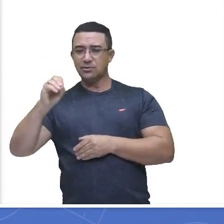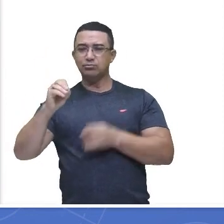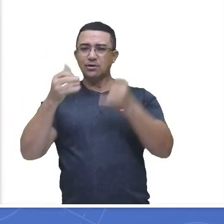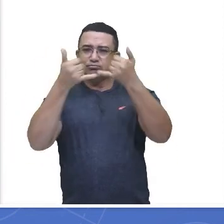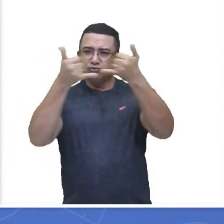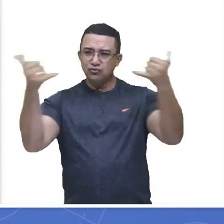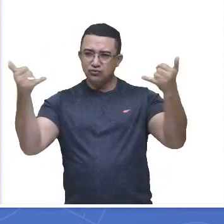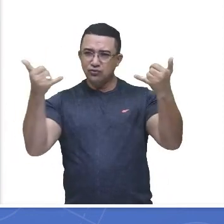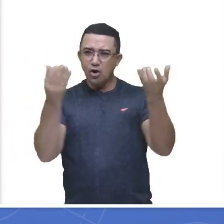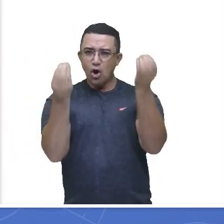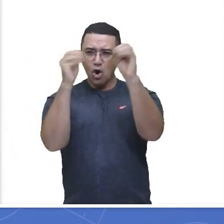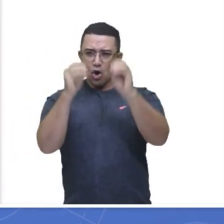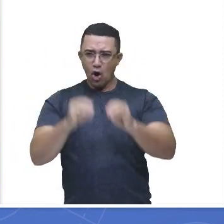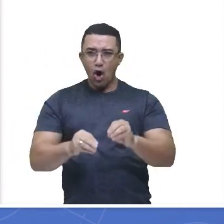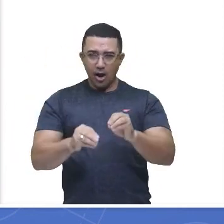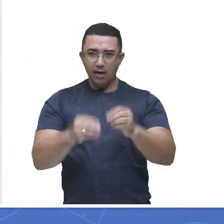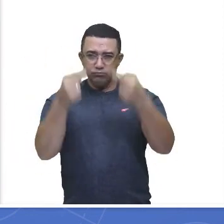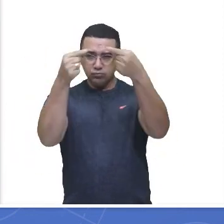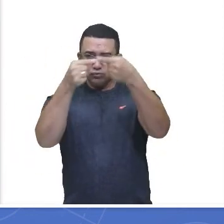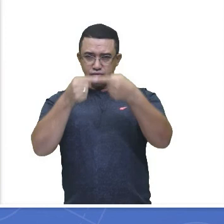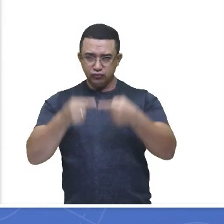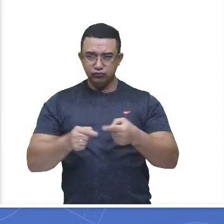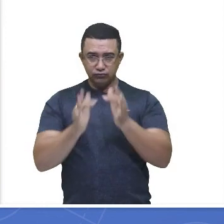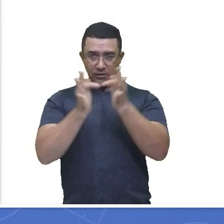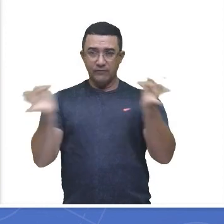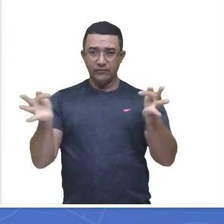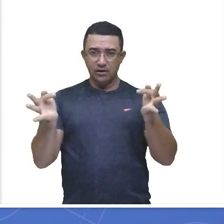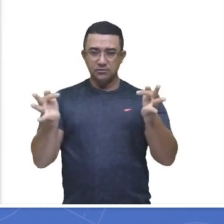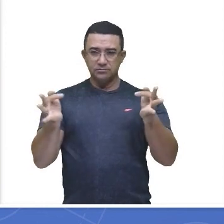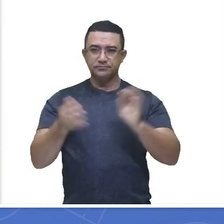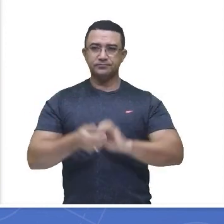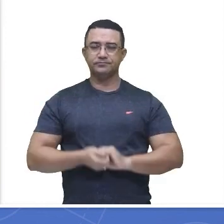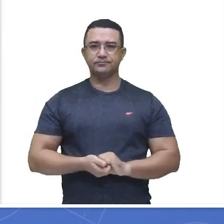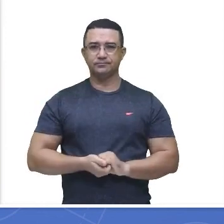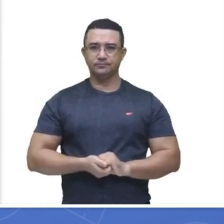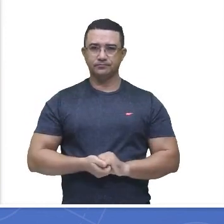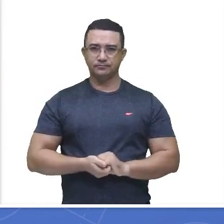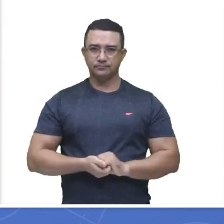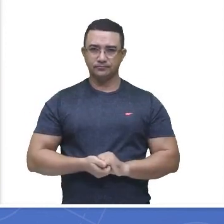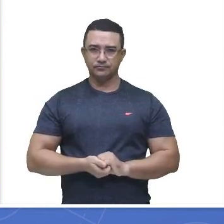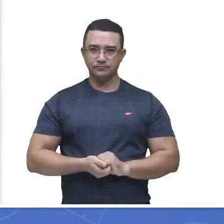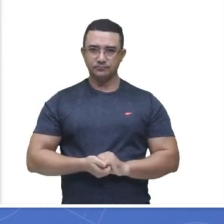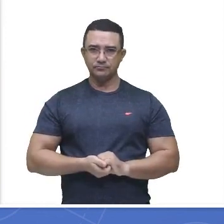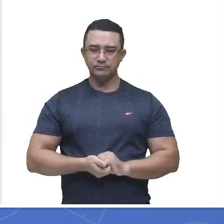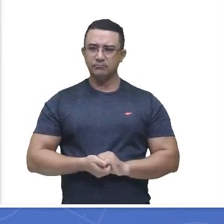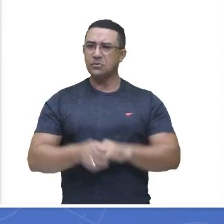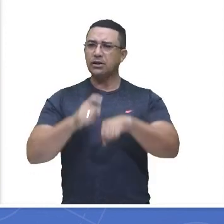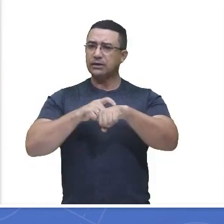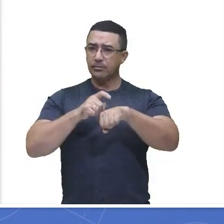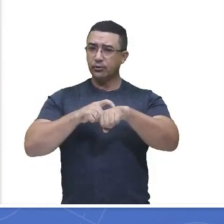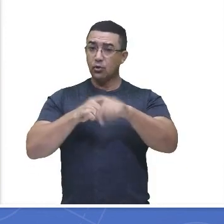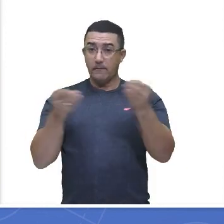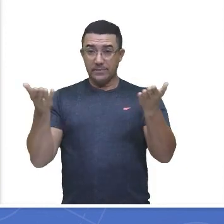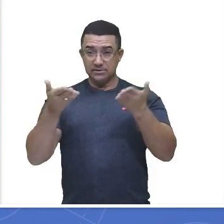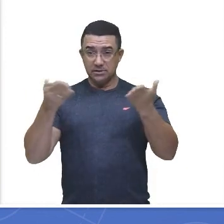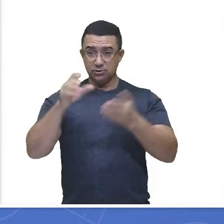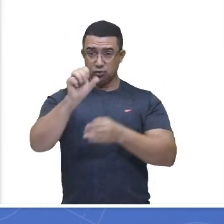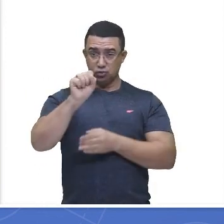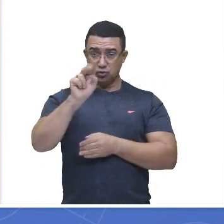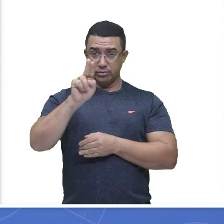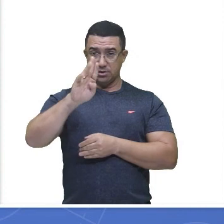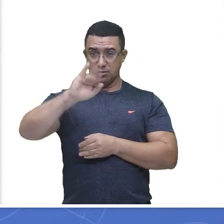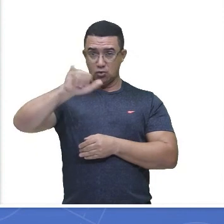seguintes. Então, estou pedindo aí para você conjugar os verbos que estão aí entre parênteses em que tempo? No presente do subjuntivo,